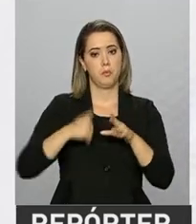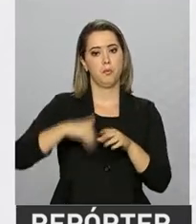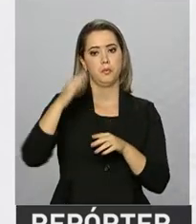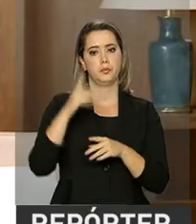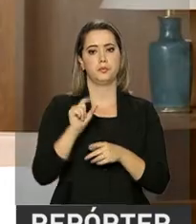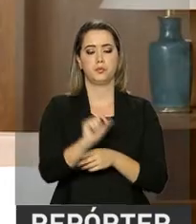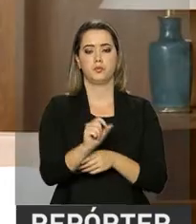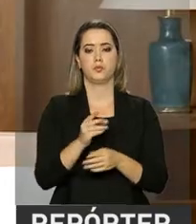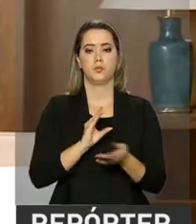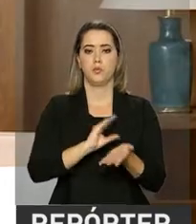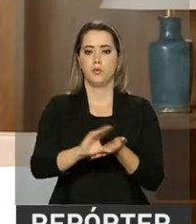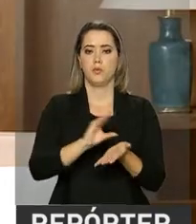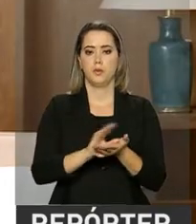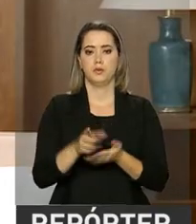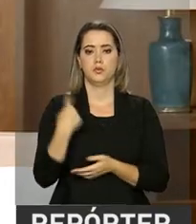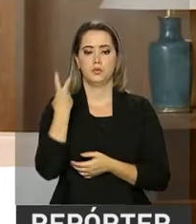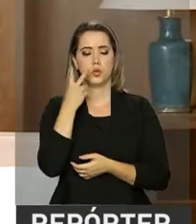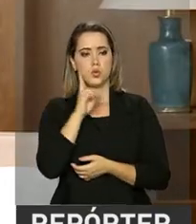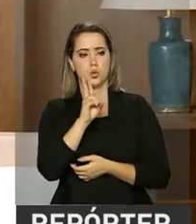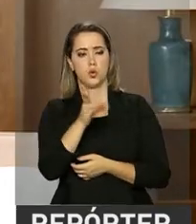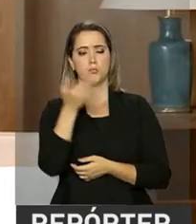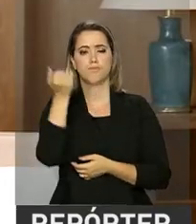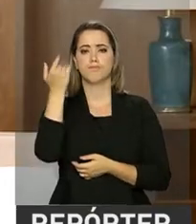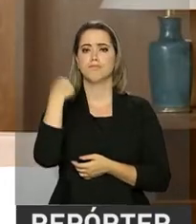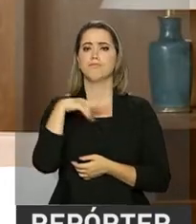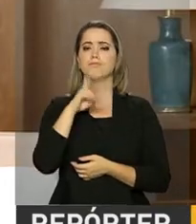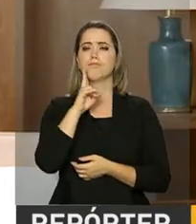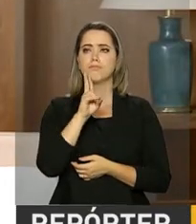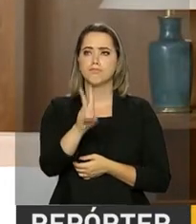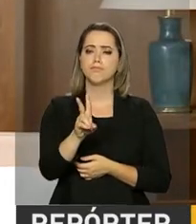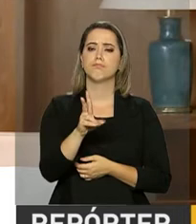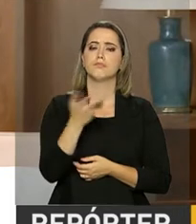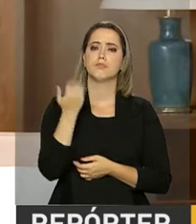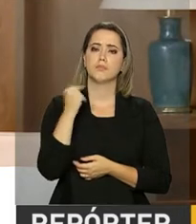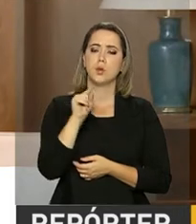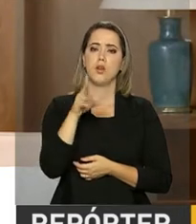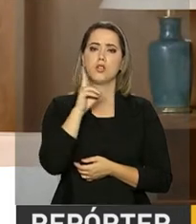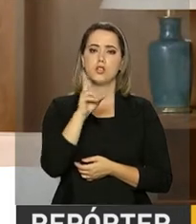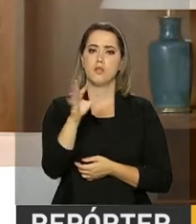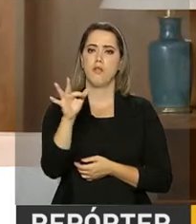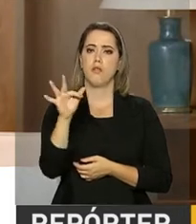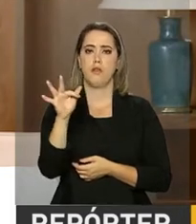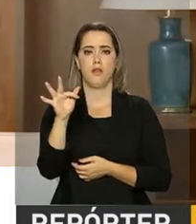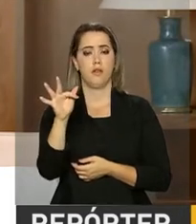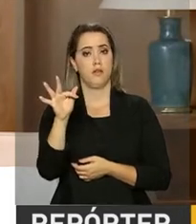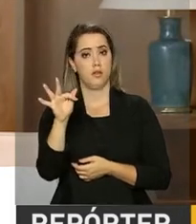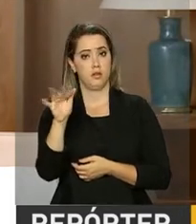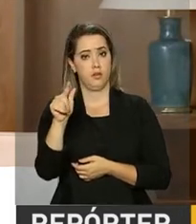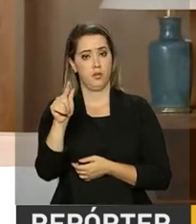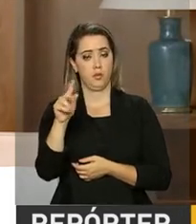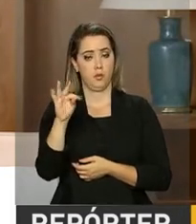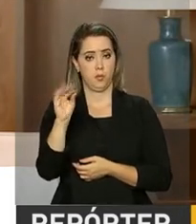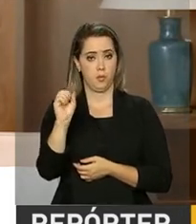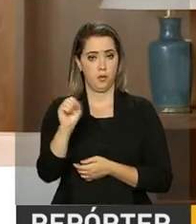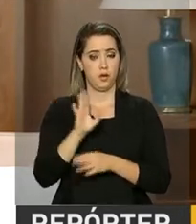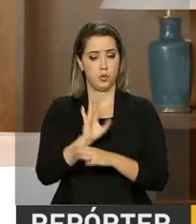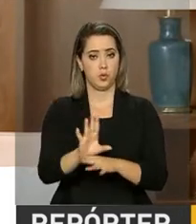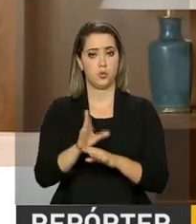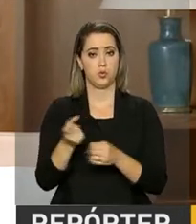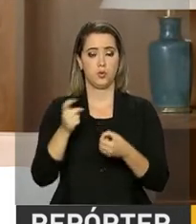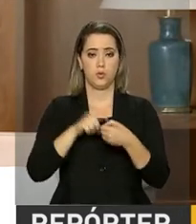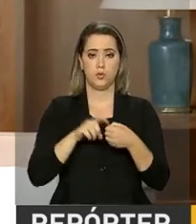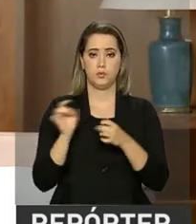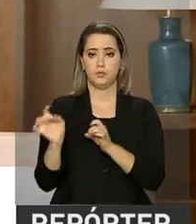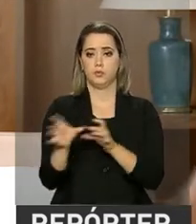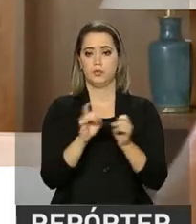quando a gente olhar para trás daqui a alguns anos para lembrar que o fgts de fato ajudou o varejo a se reerguer não